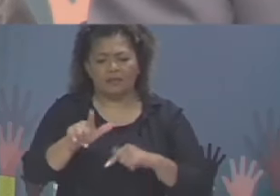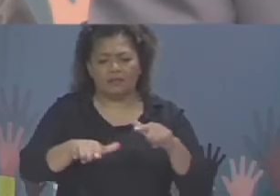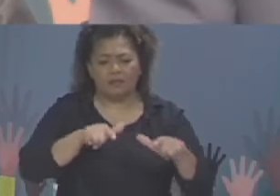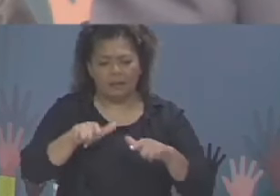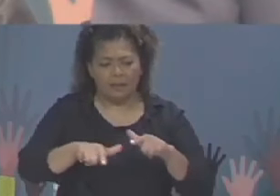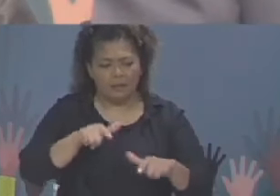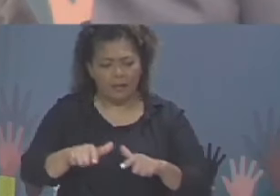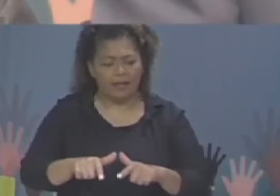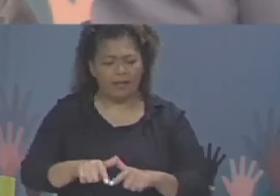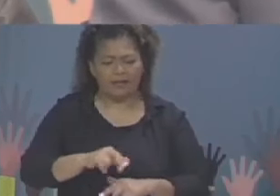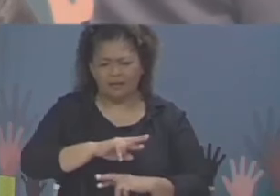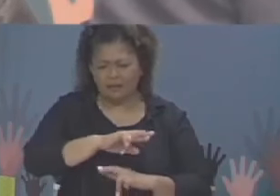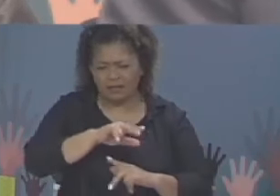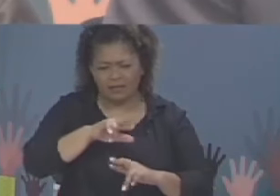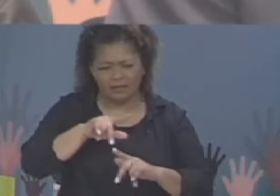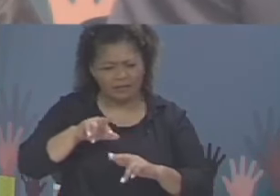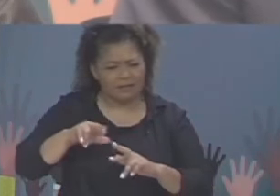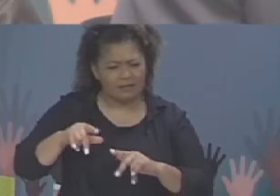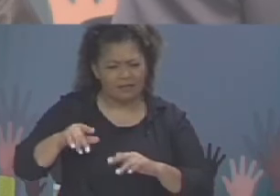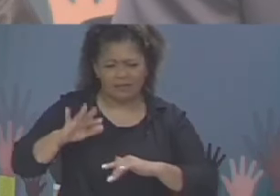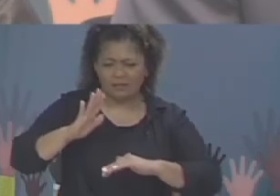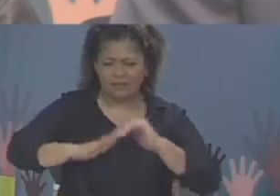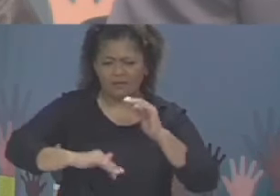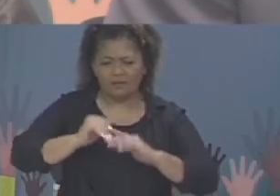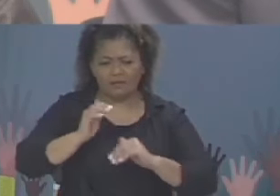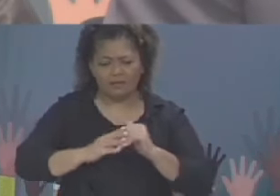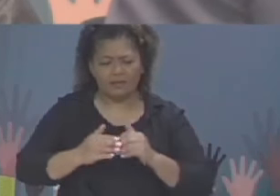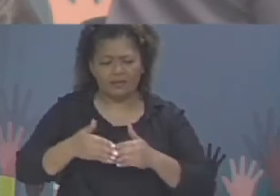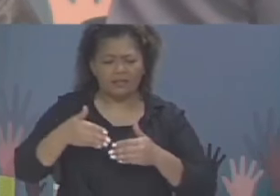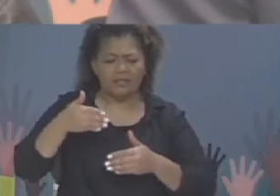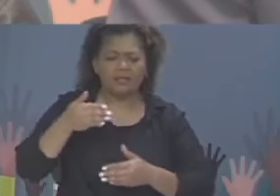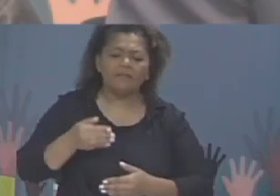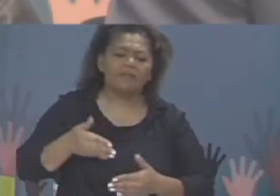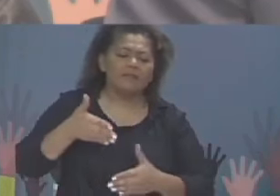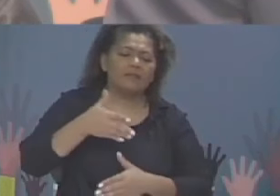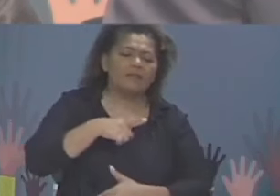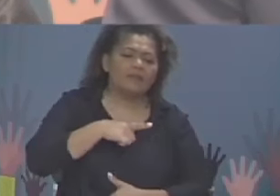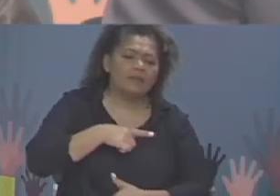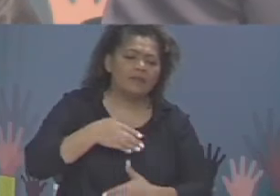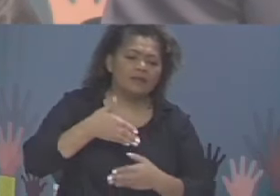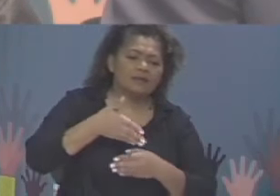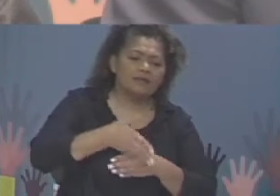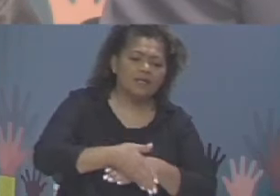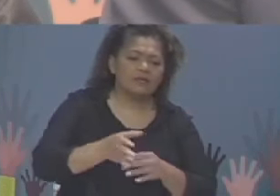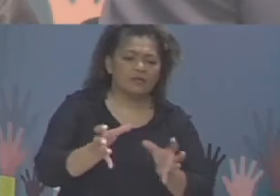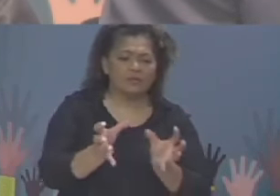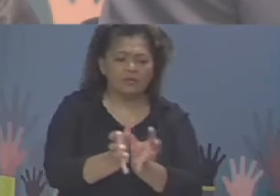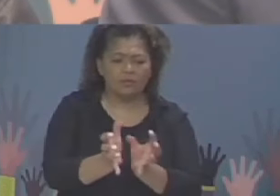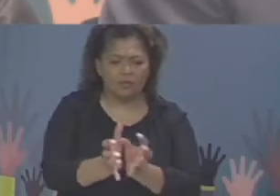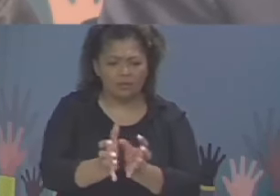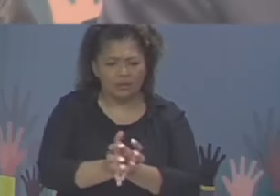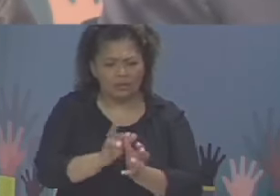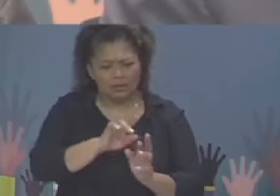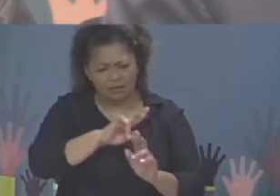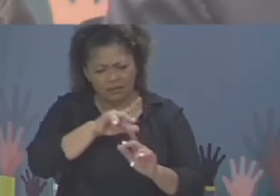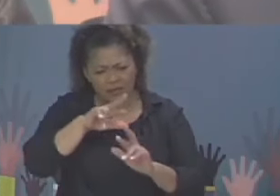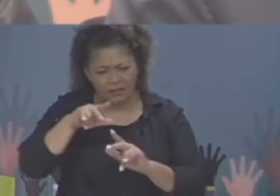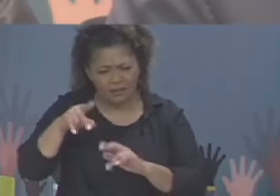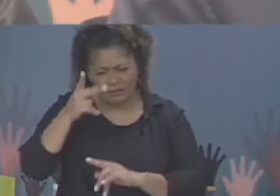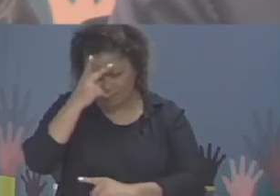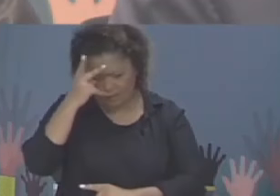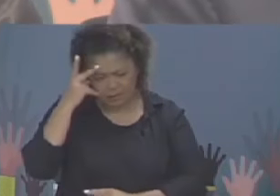Adriano Peixoto, do Leandro Abril, de diversas outras pessoas. E eu gostaria de apresentar algumas dessas